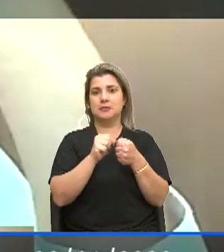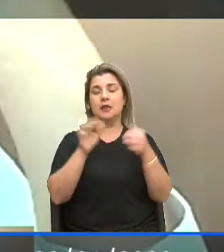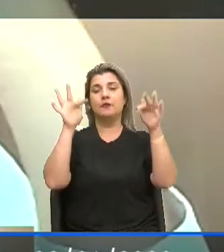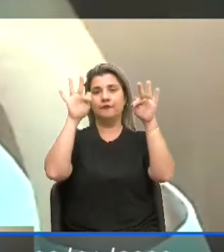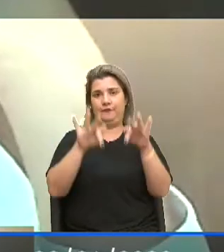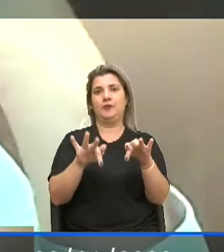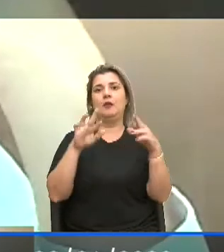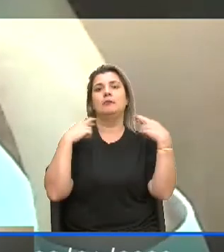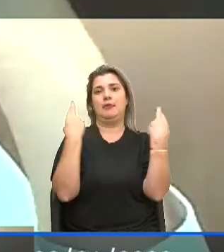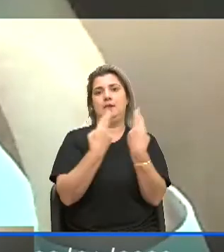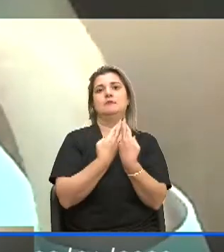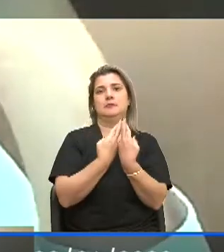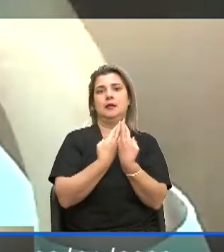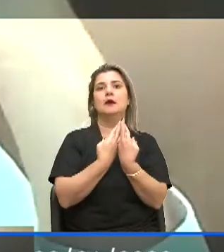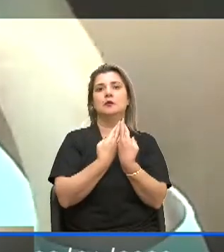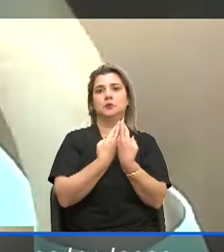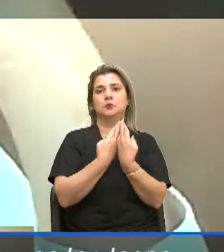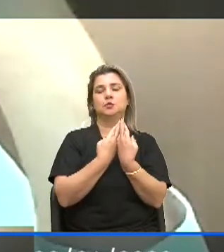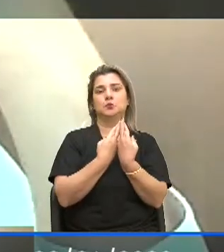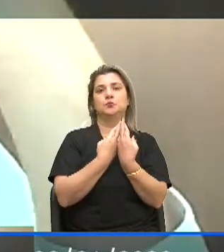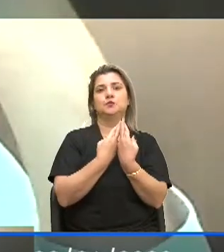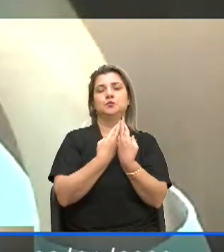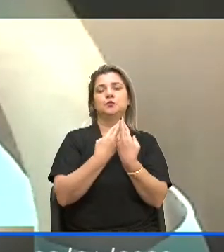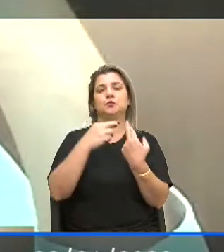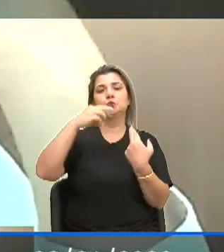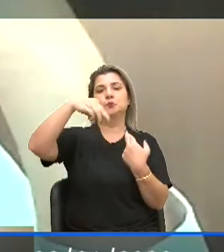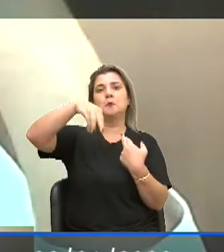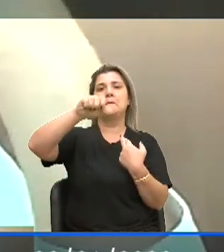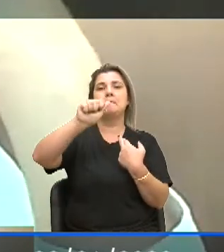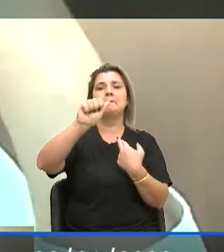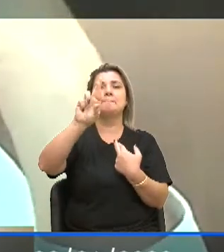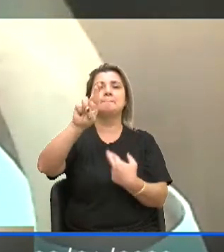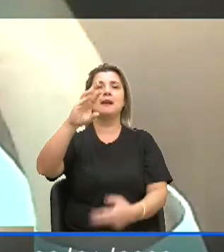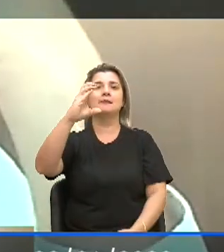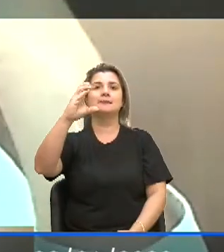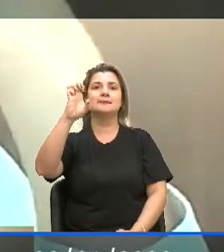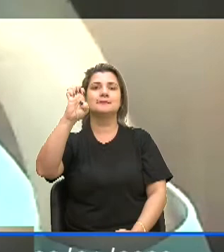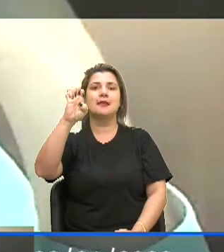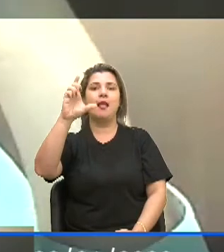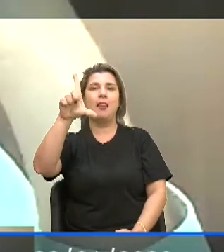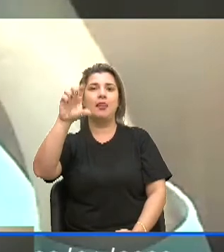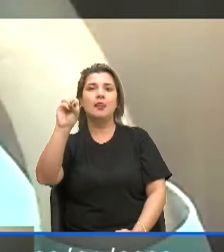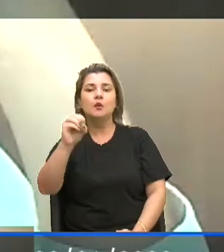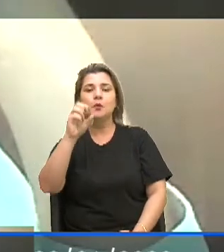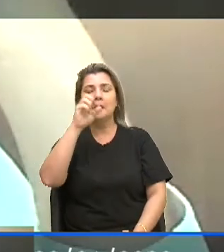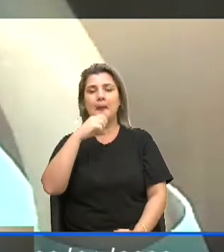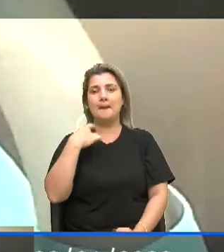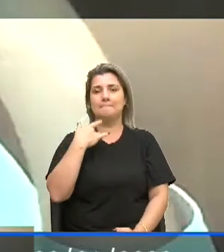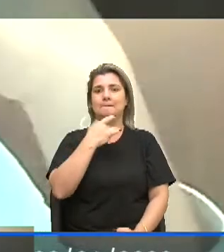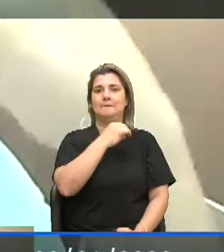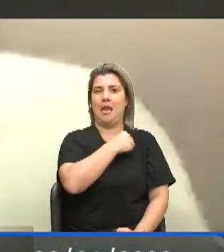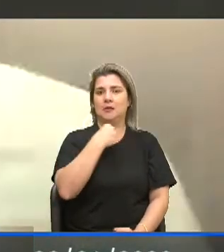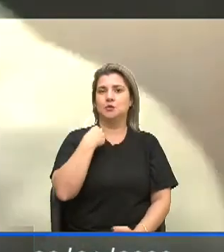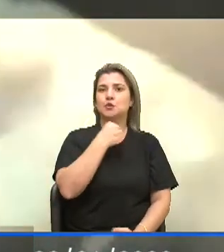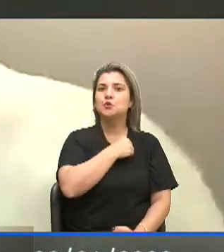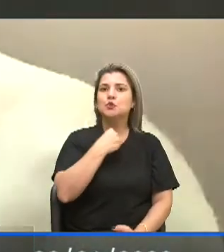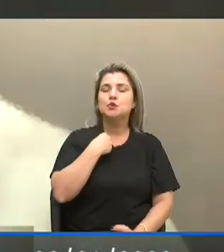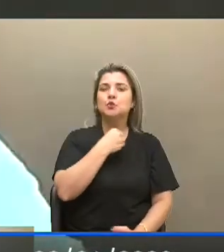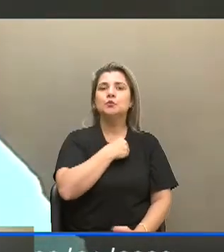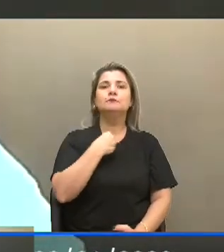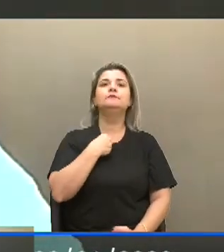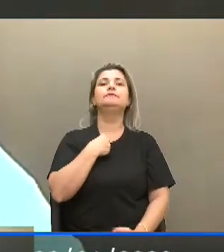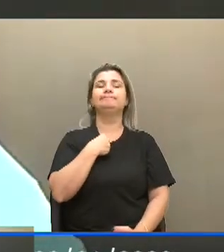reunião pelo Dr. Marcelo Valandro. Mais uma vez, agradecendo a presença de todos, inclusive